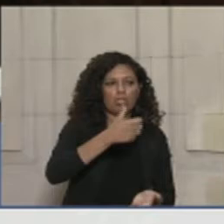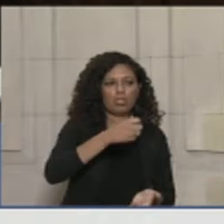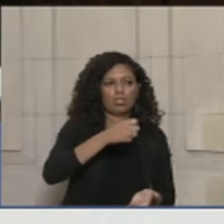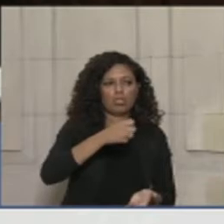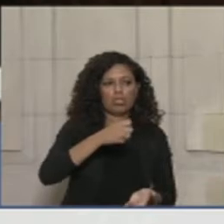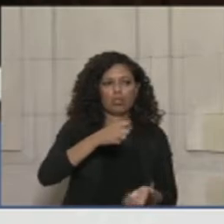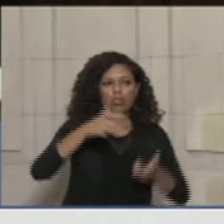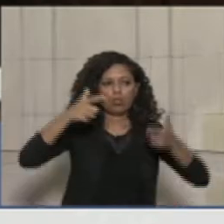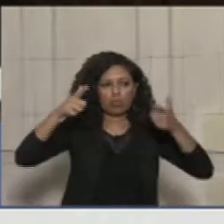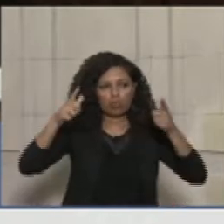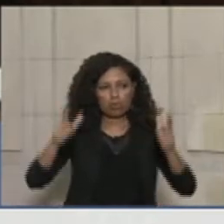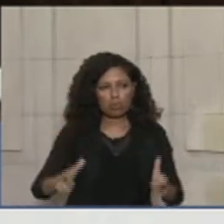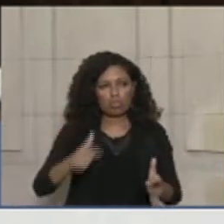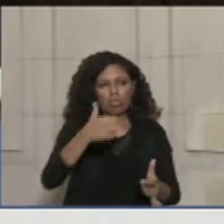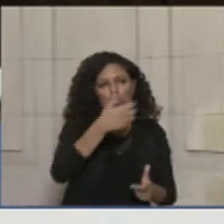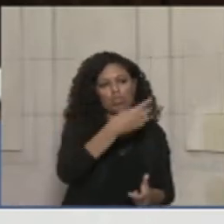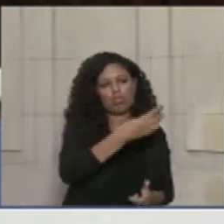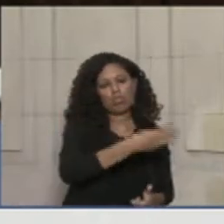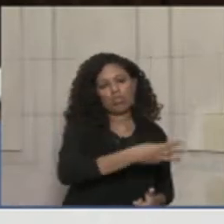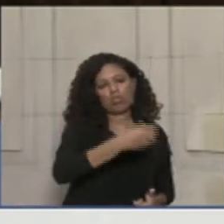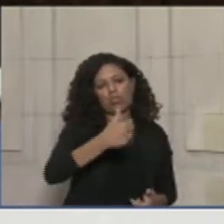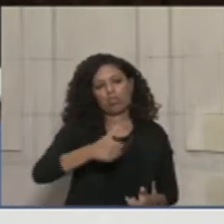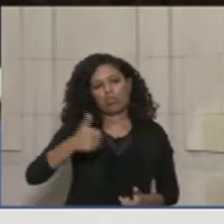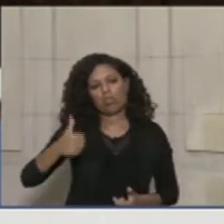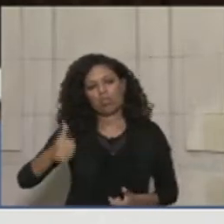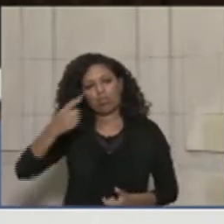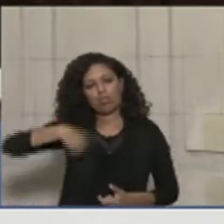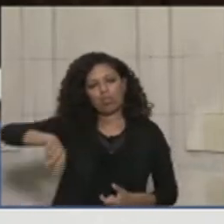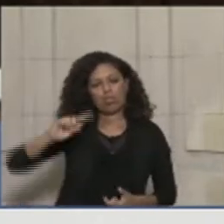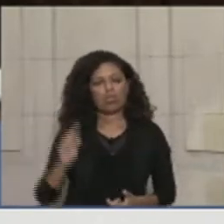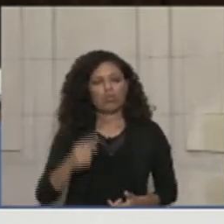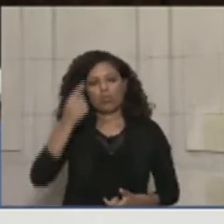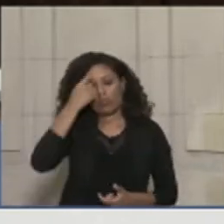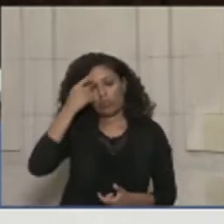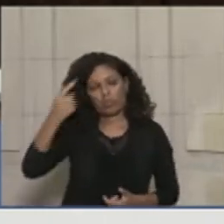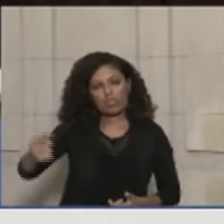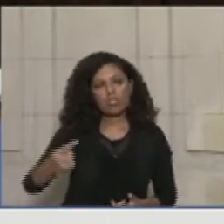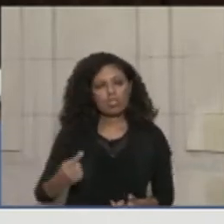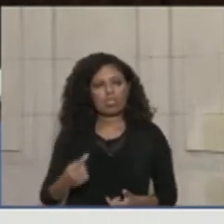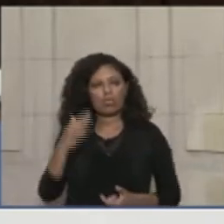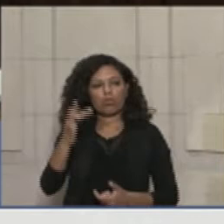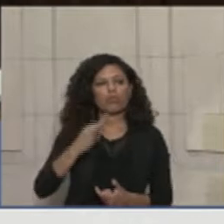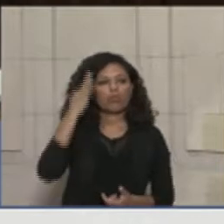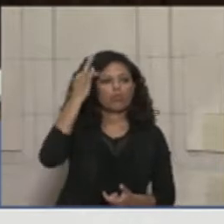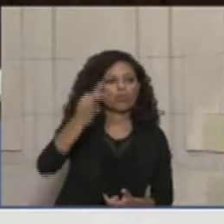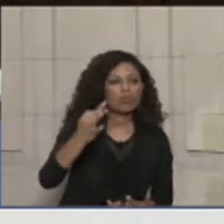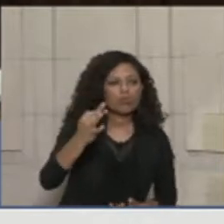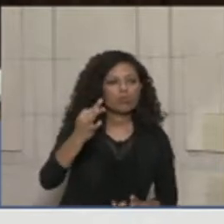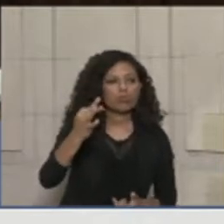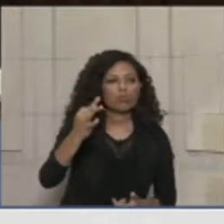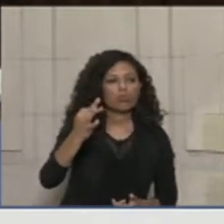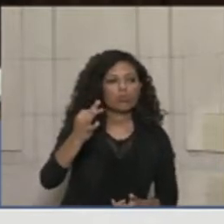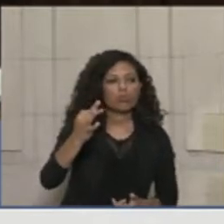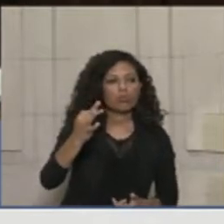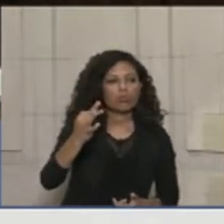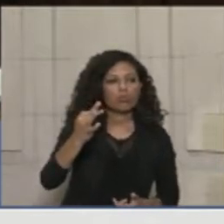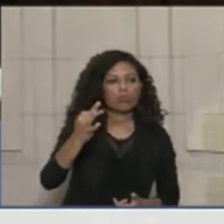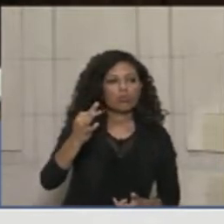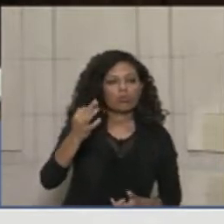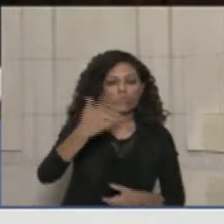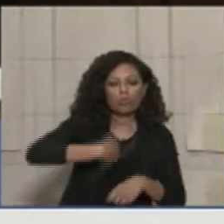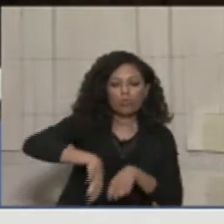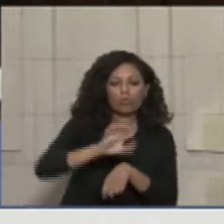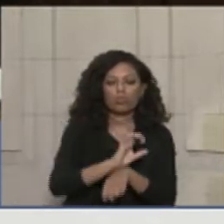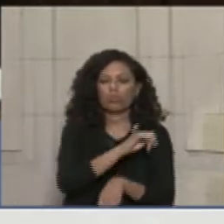311, abriremos a Comissão Especial de Juventude para pensar que perspectivas encaminhar para a juventude do nosso